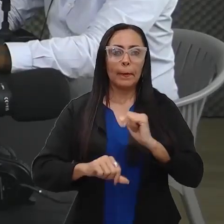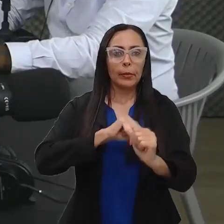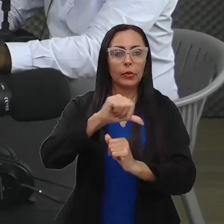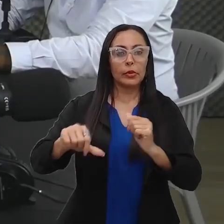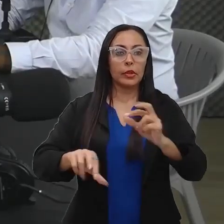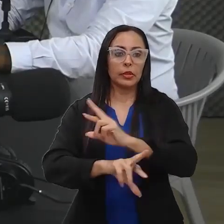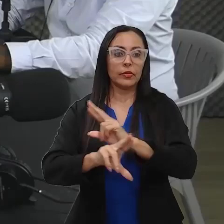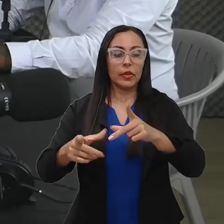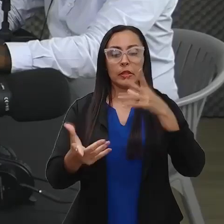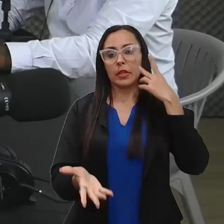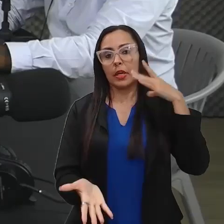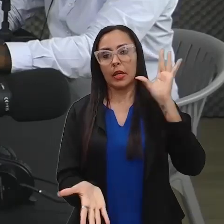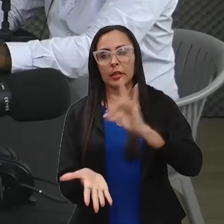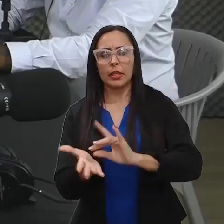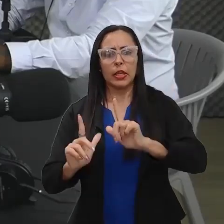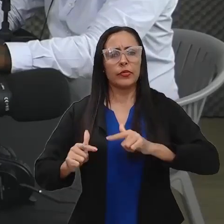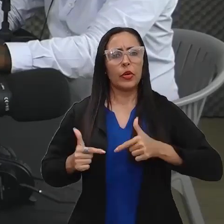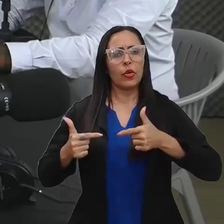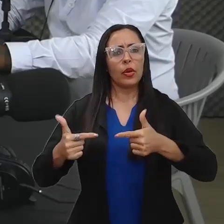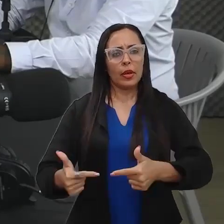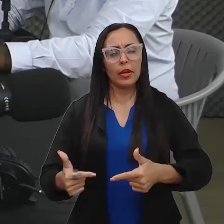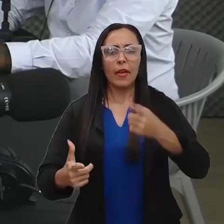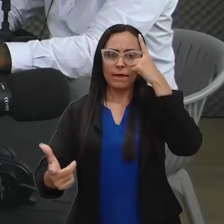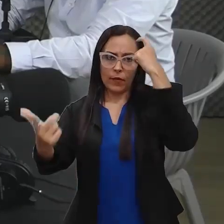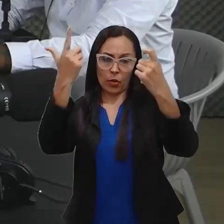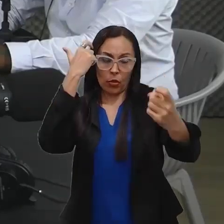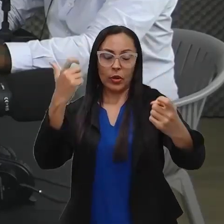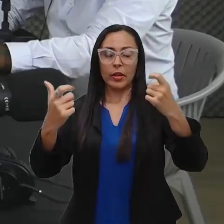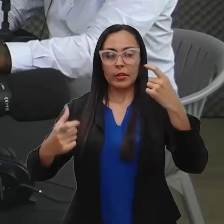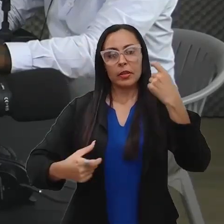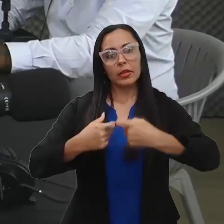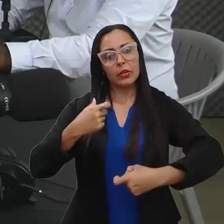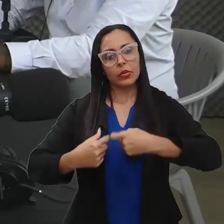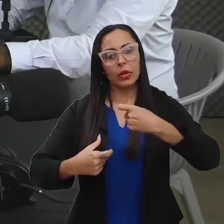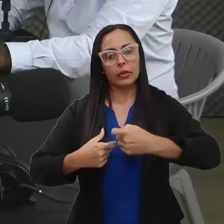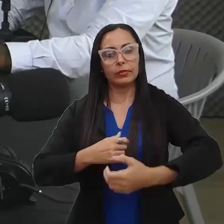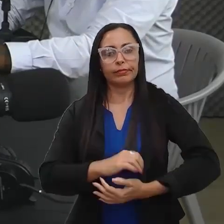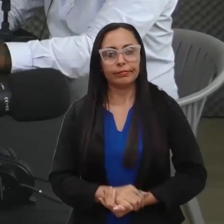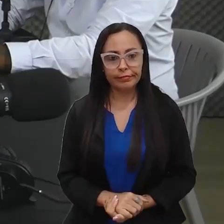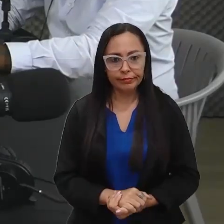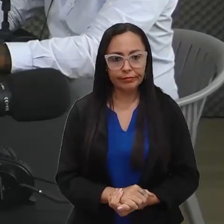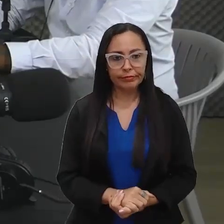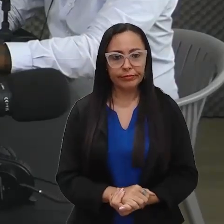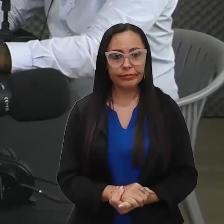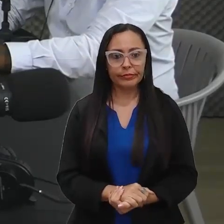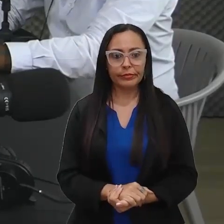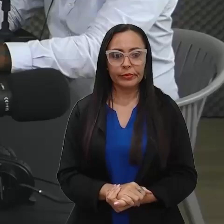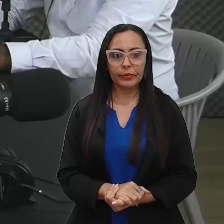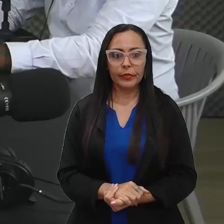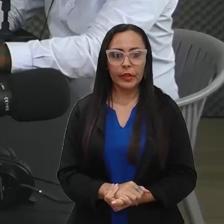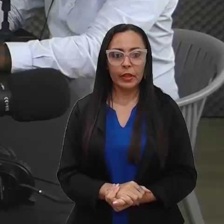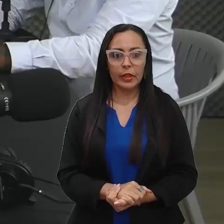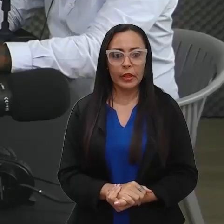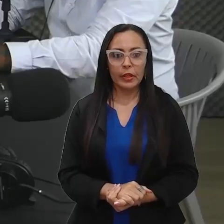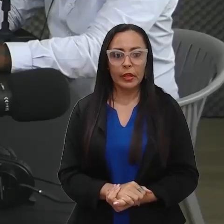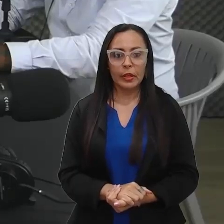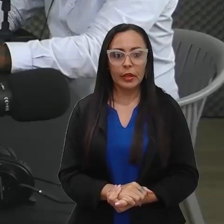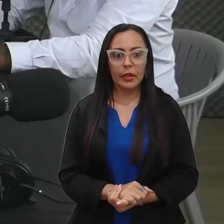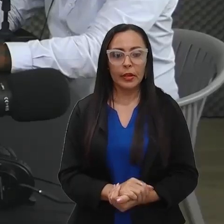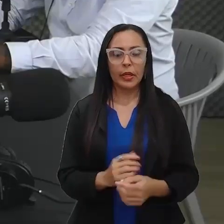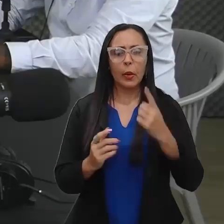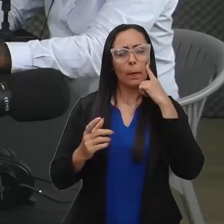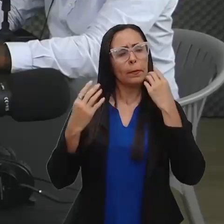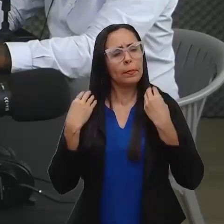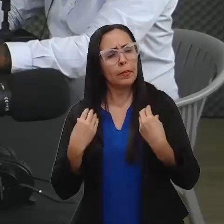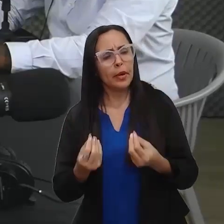e a gente enfrentar as violências sexuais de forma qualificada, de forma que é isso que a gente... Para que